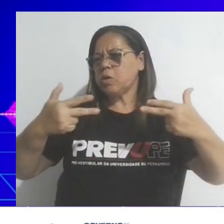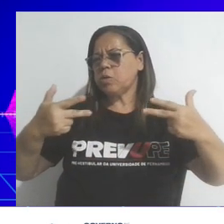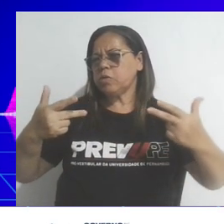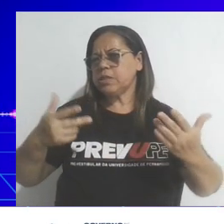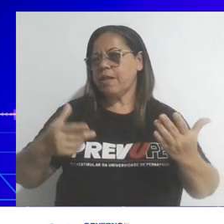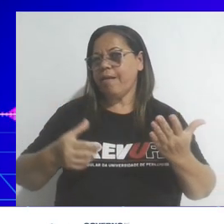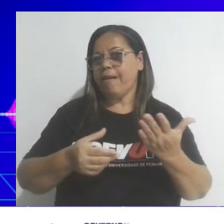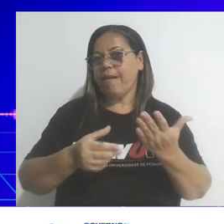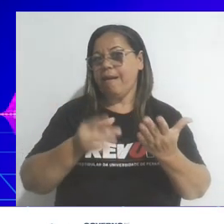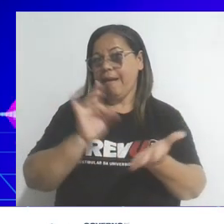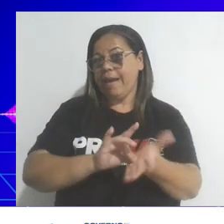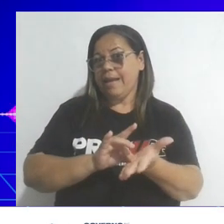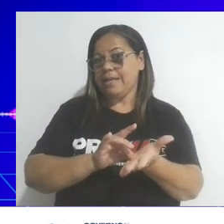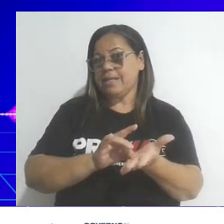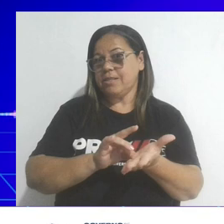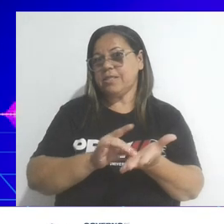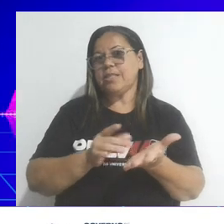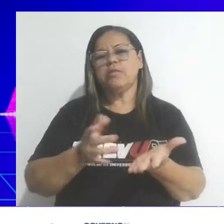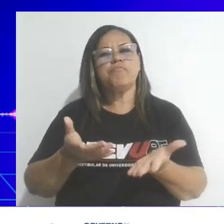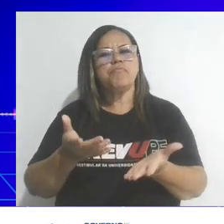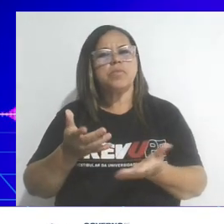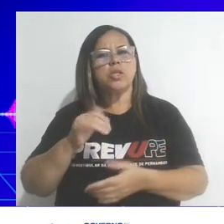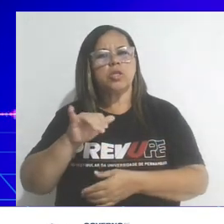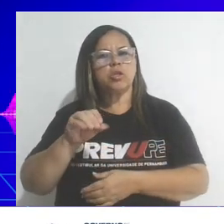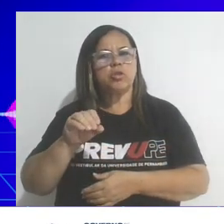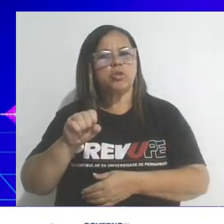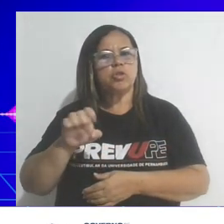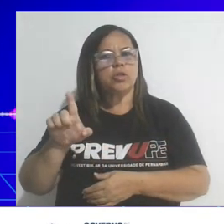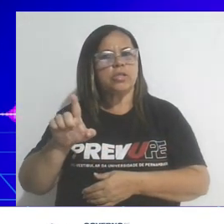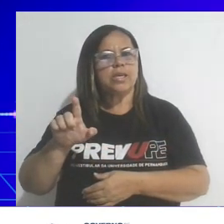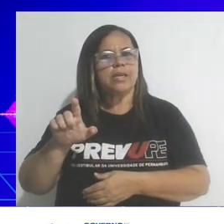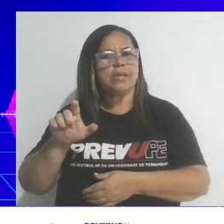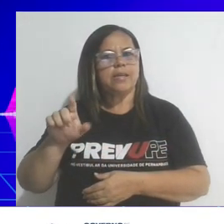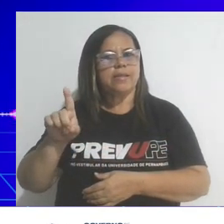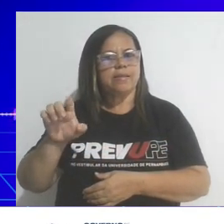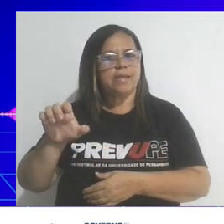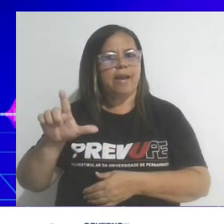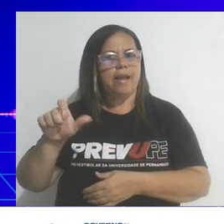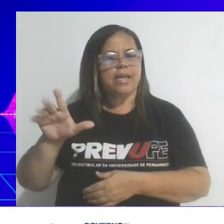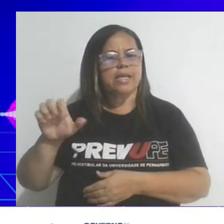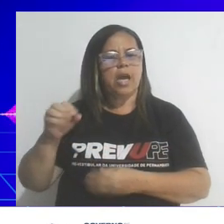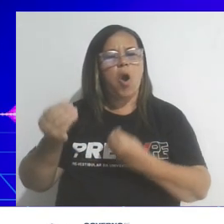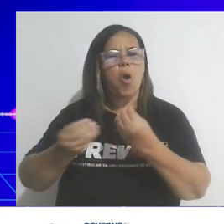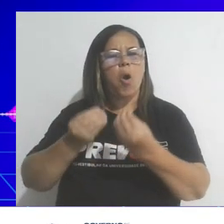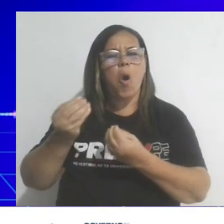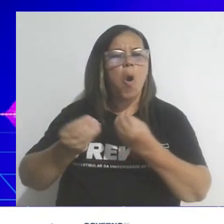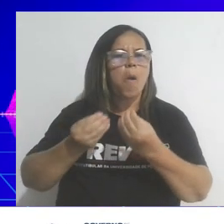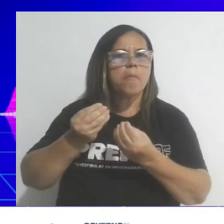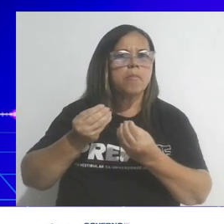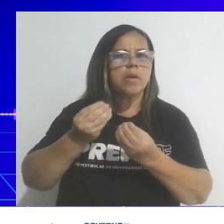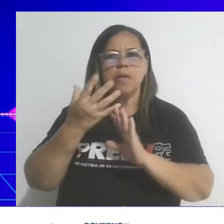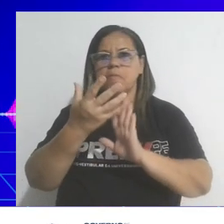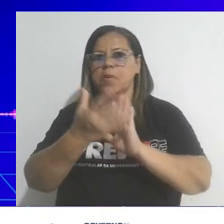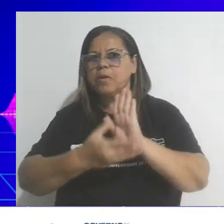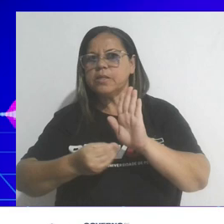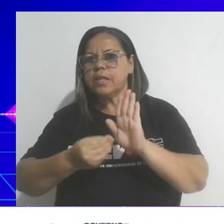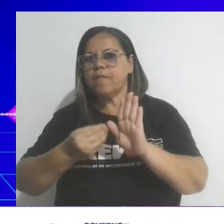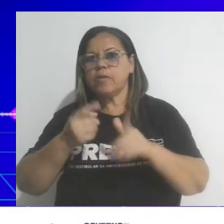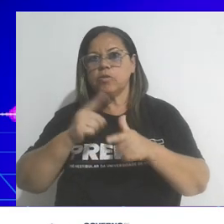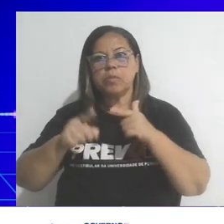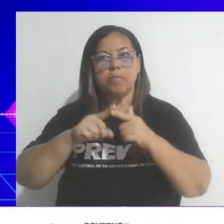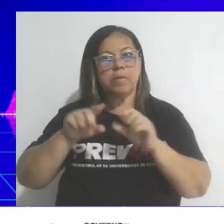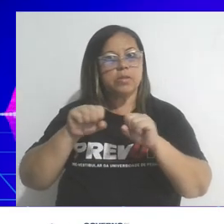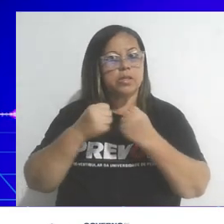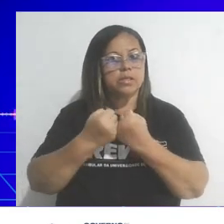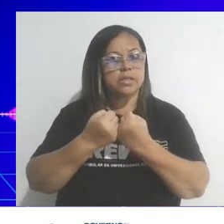realistas das obras de jus ganik com o jeito que ir abordava os conflitos sociais e a relação com a natureza Ah e claro não